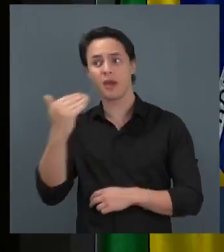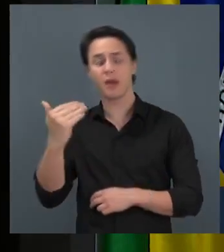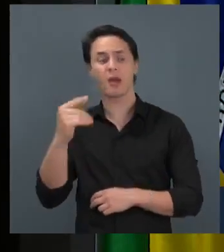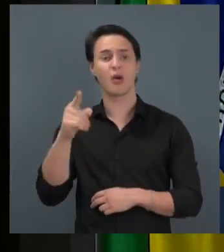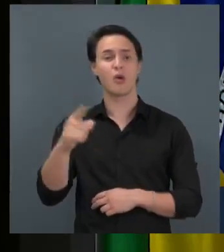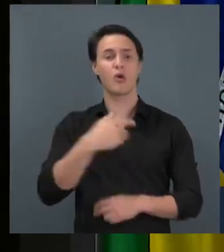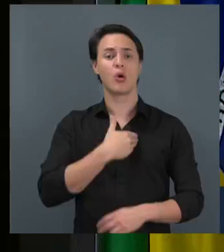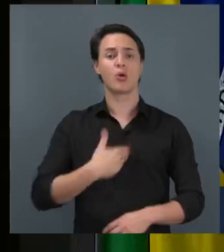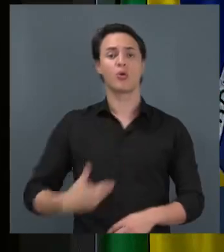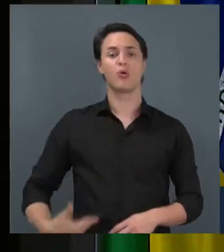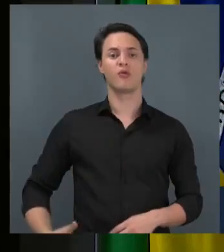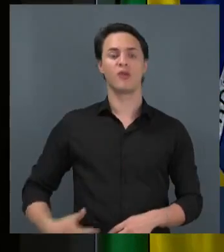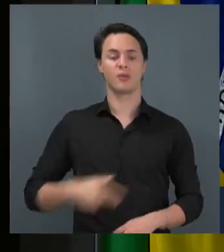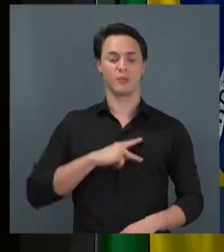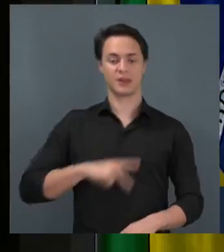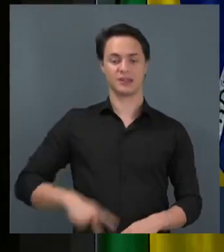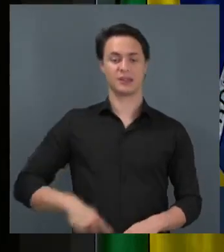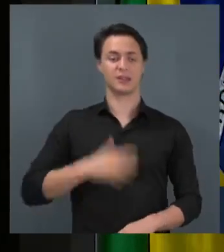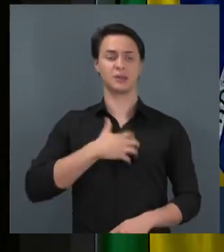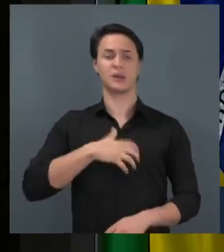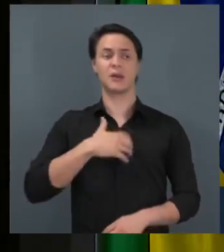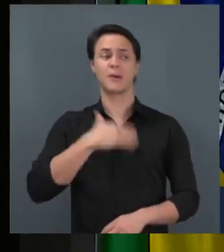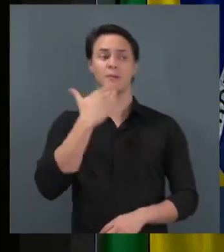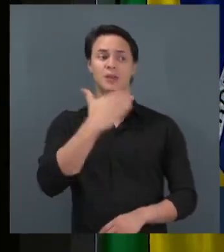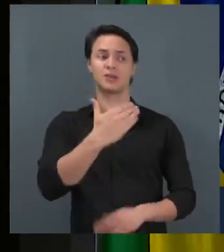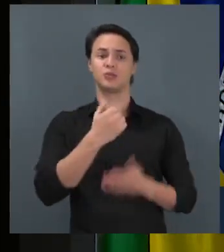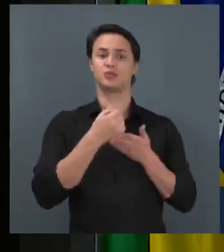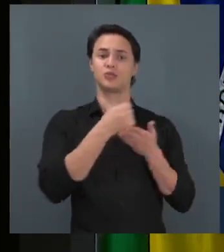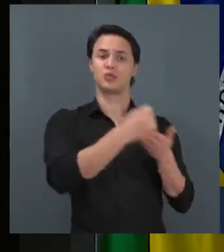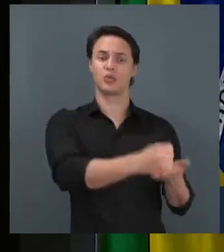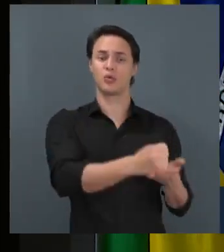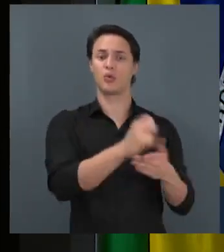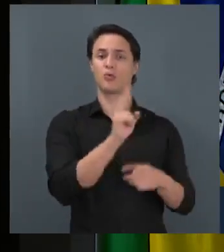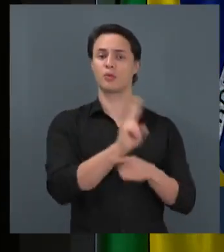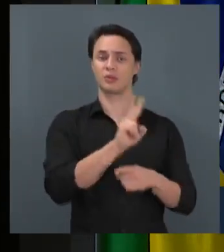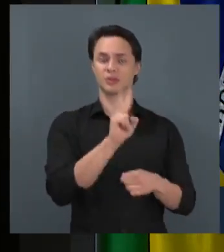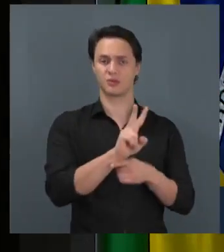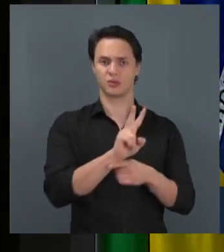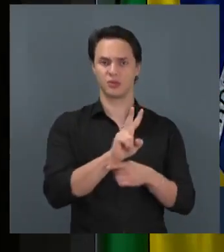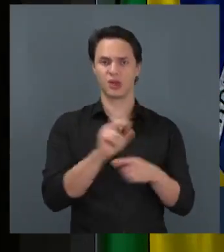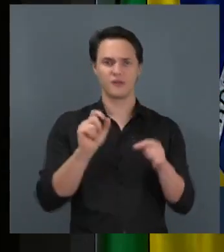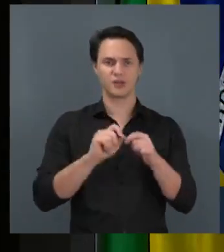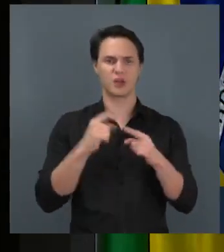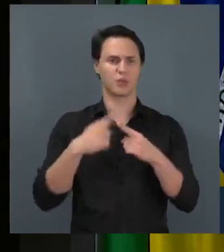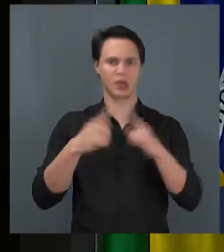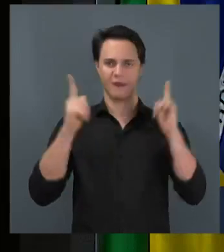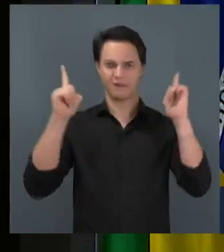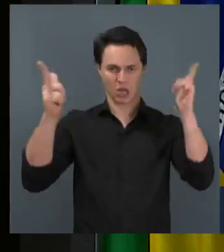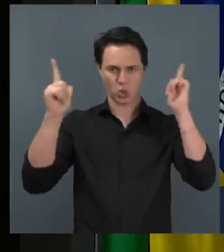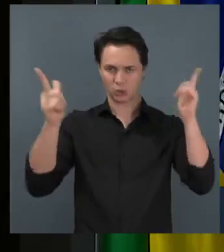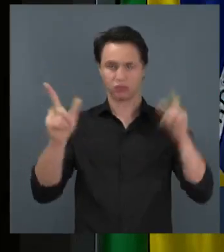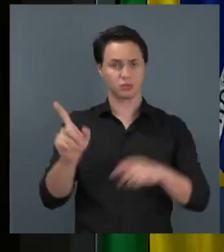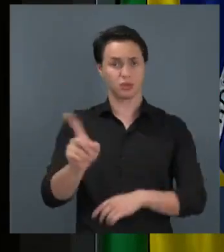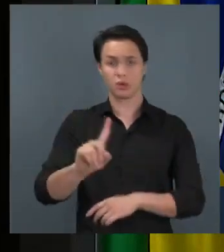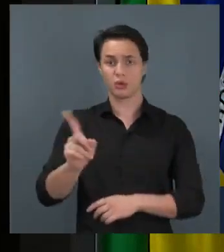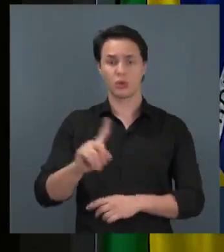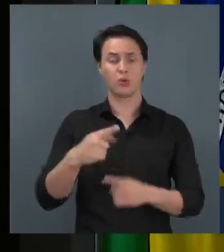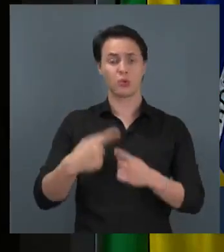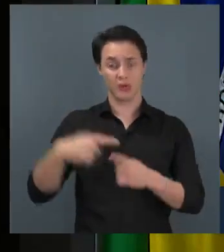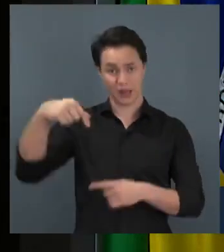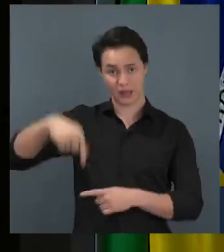Javier Milei em busca de proteção e não o fizeram por aventura, não, mas porque